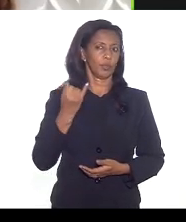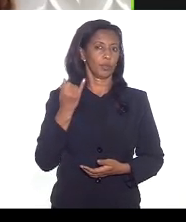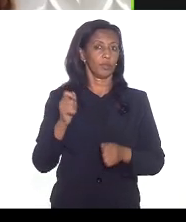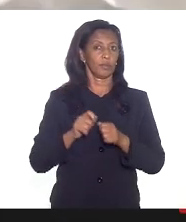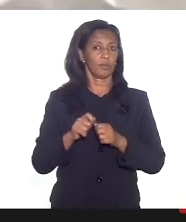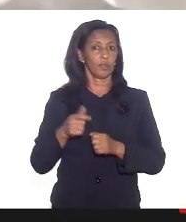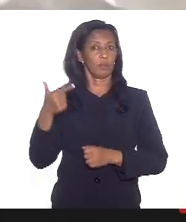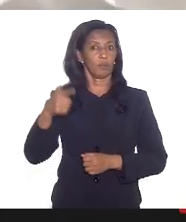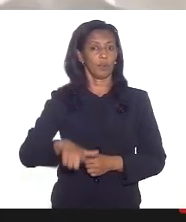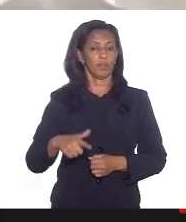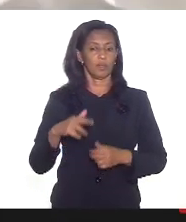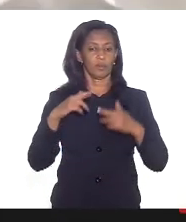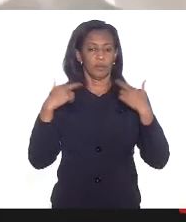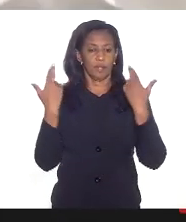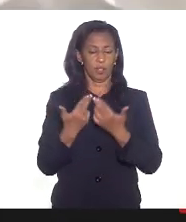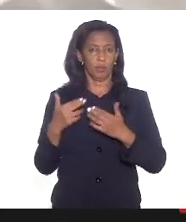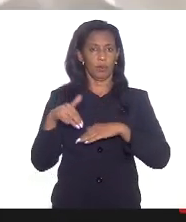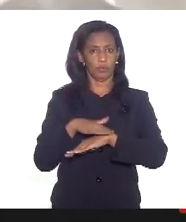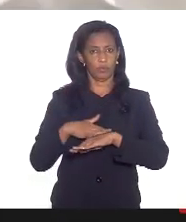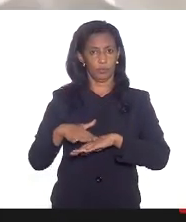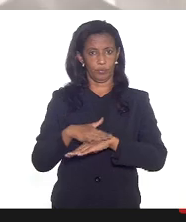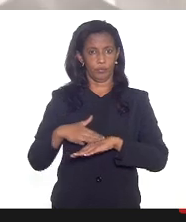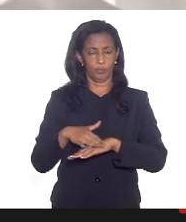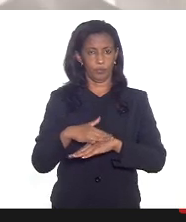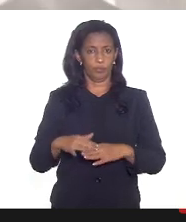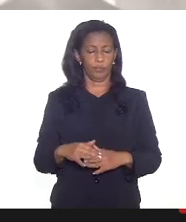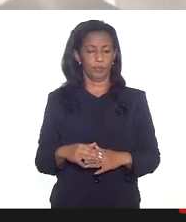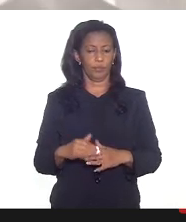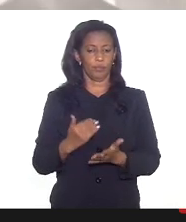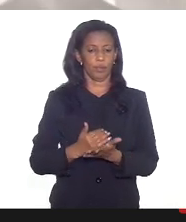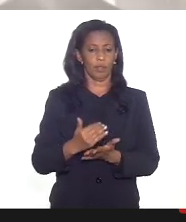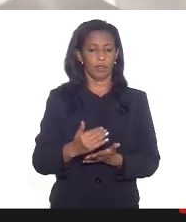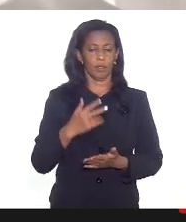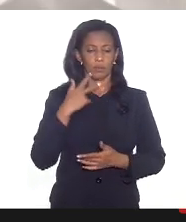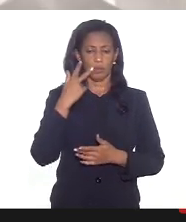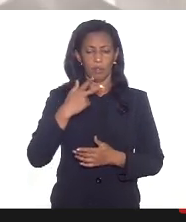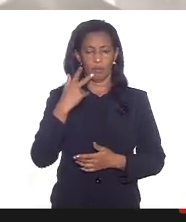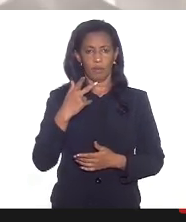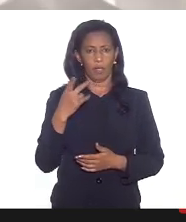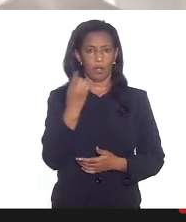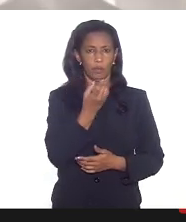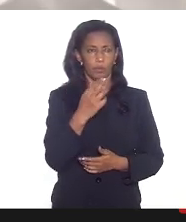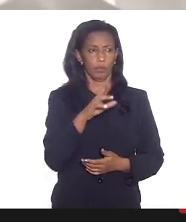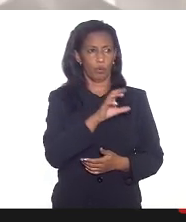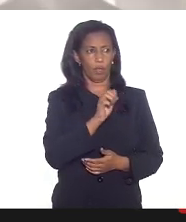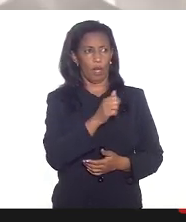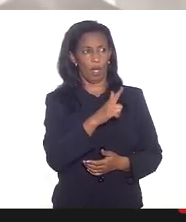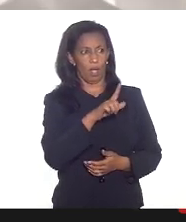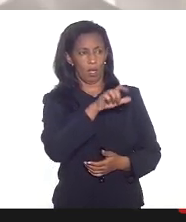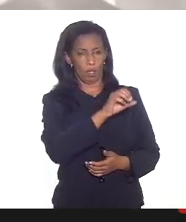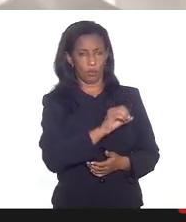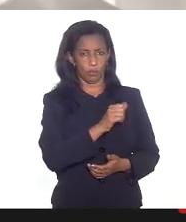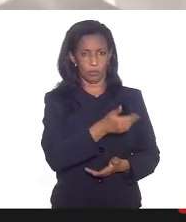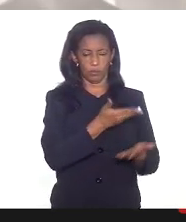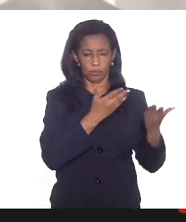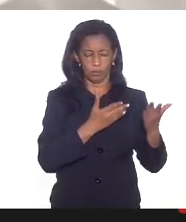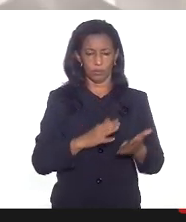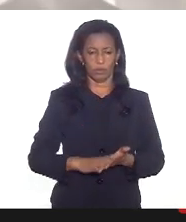que nós façamos uma segunda rodada de conversa sobretudo a partir da fala do Dr Carlos Vasconcelos